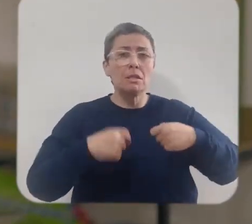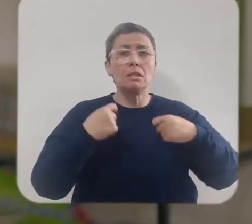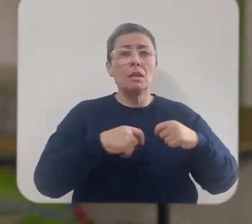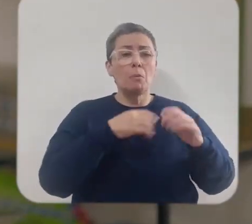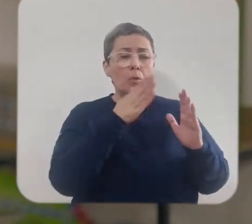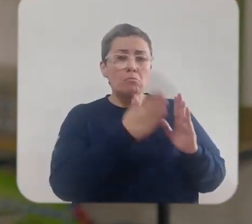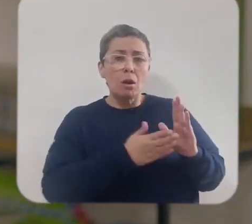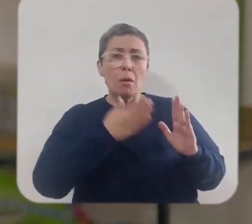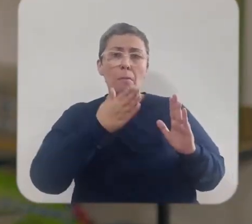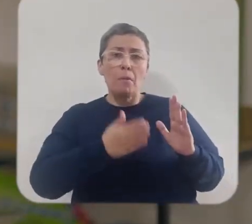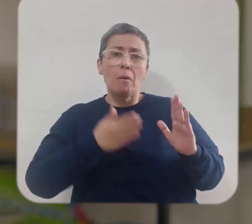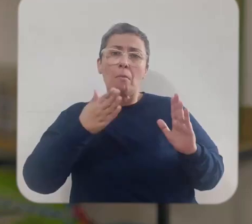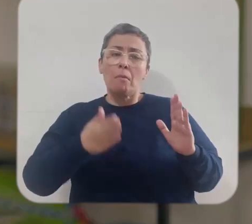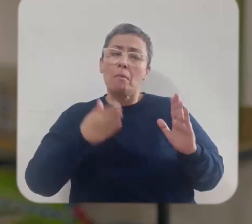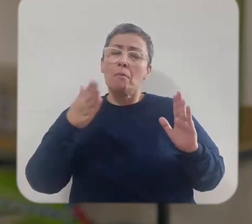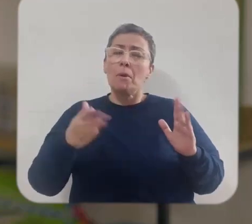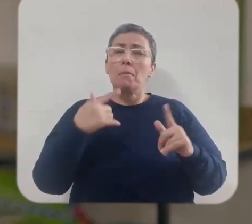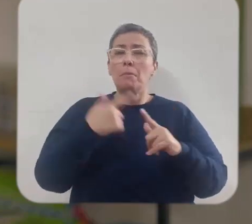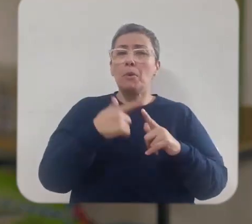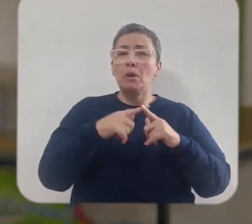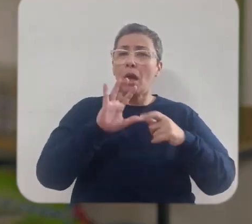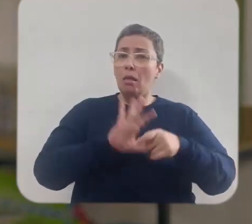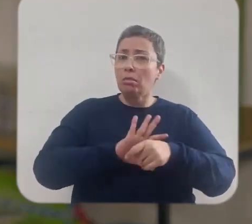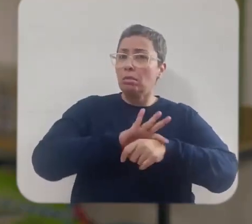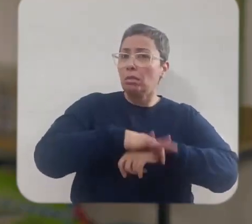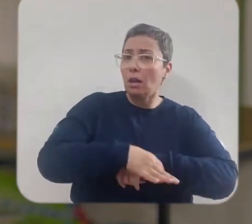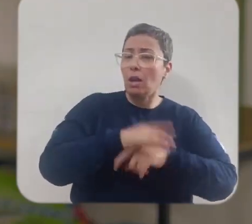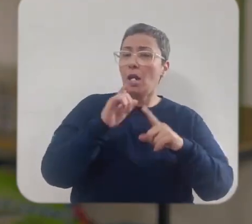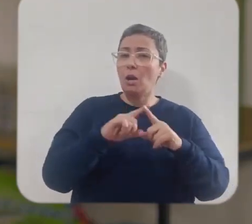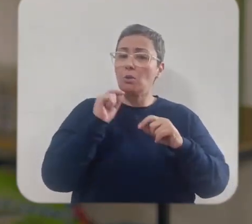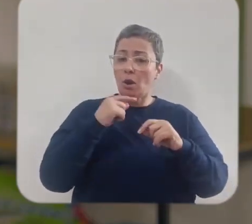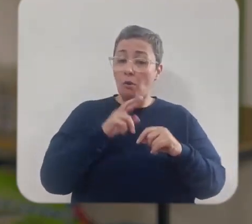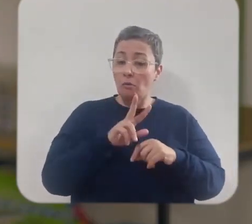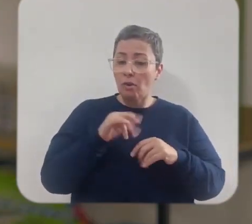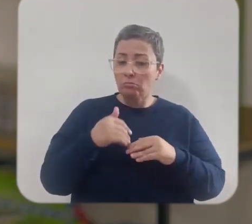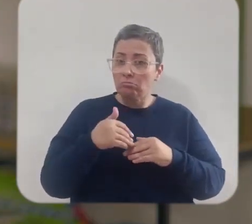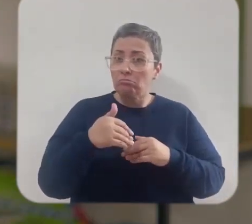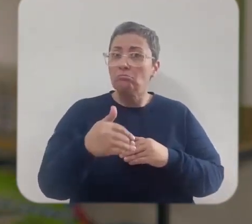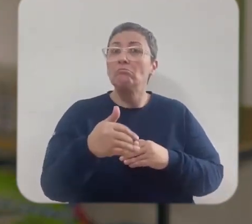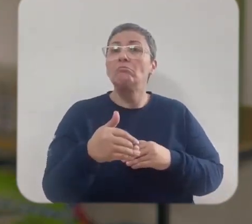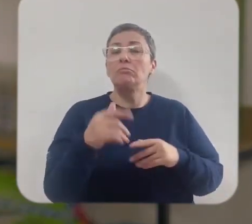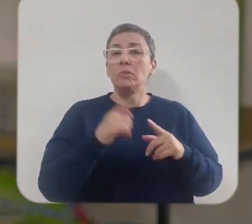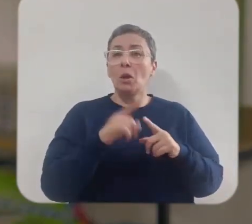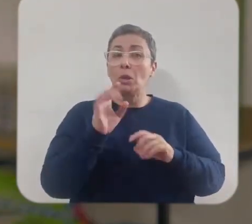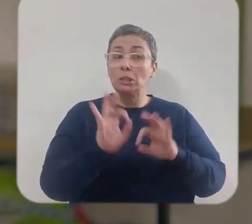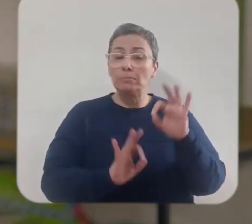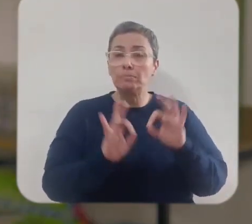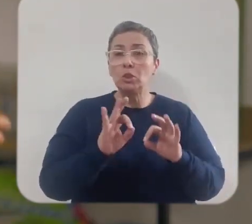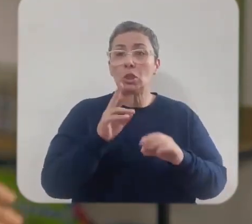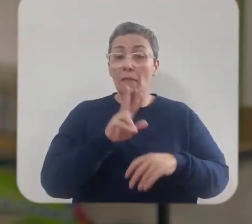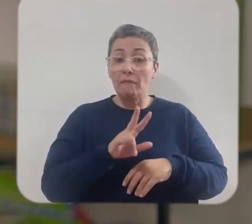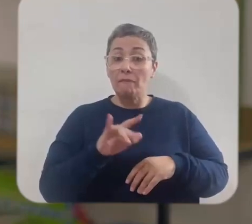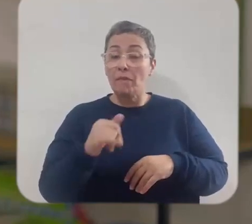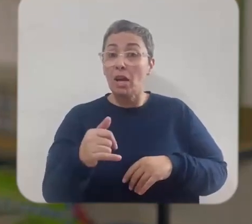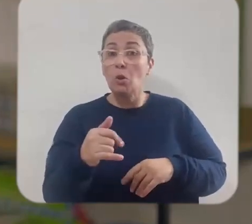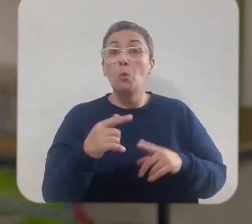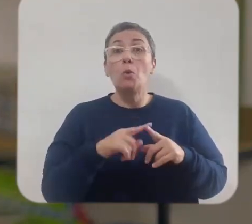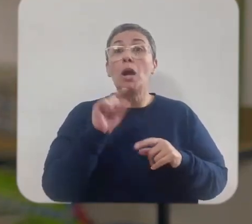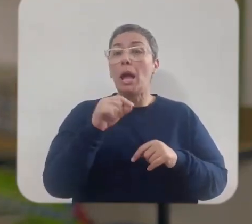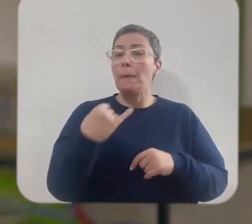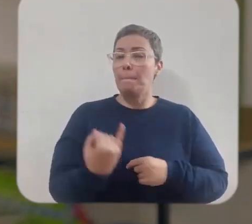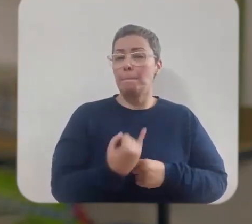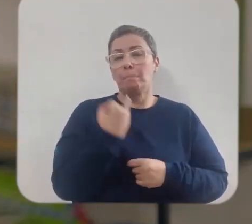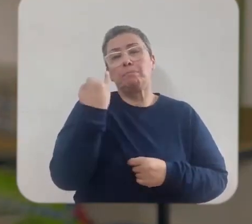uma rotina porque ela nos traz segurança e previsibilidade. Essa previsibilidade, ela